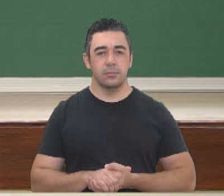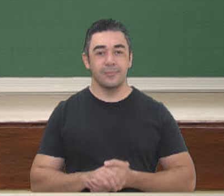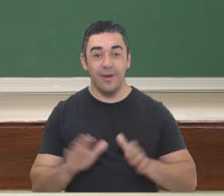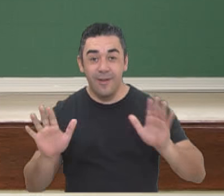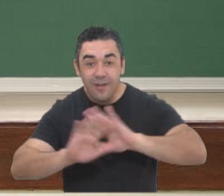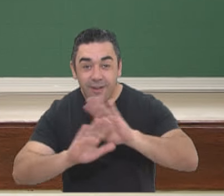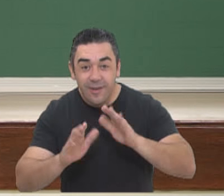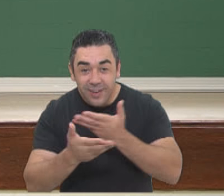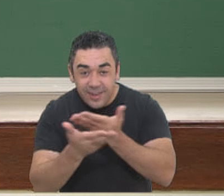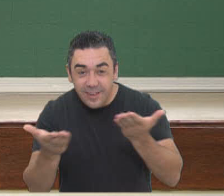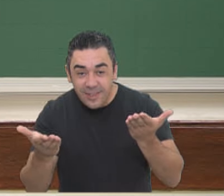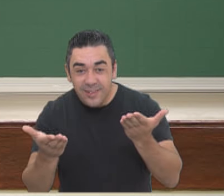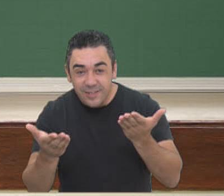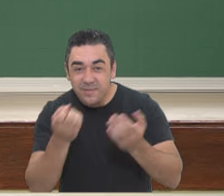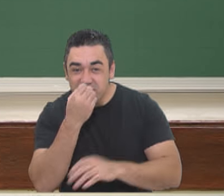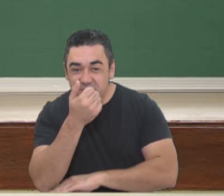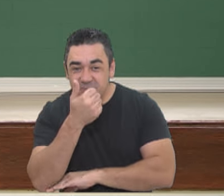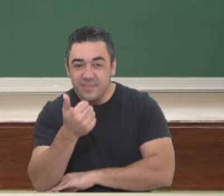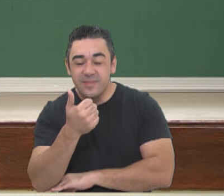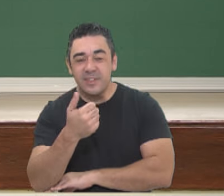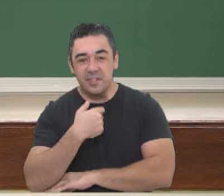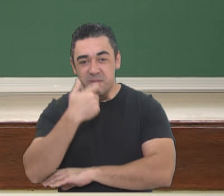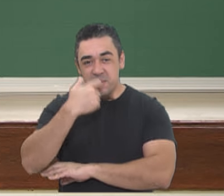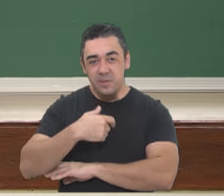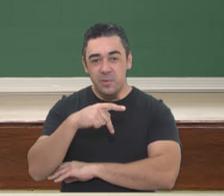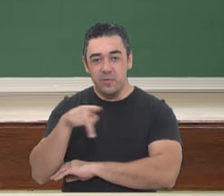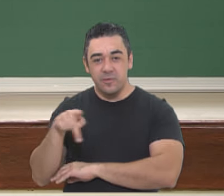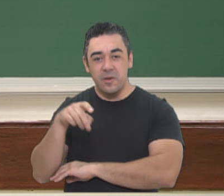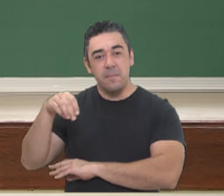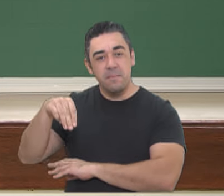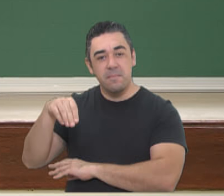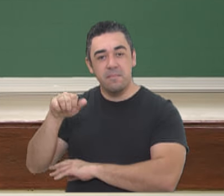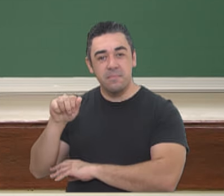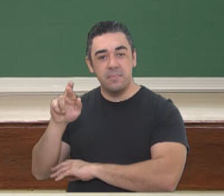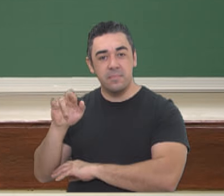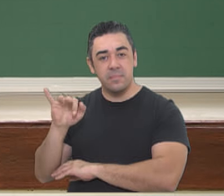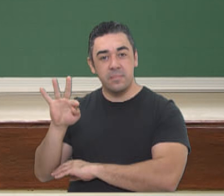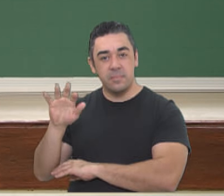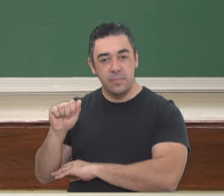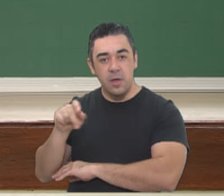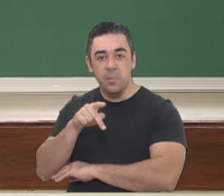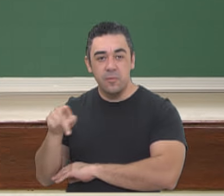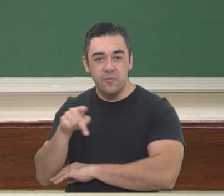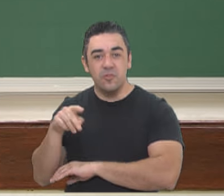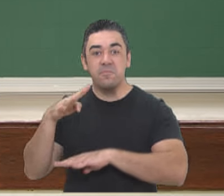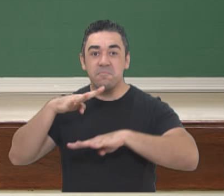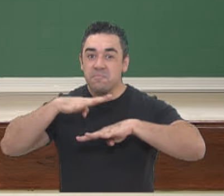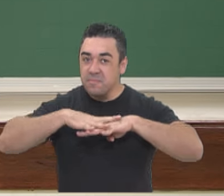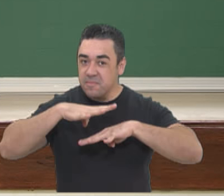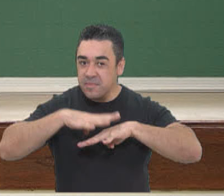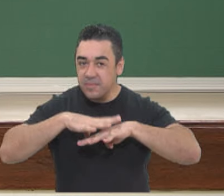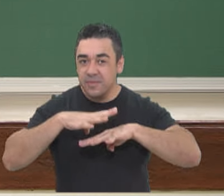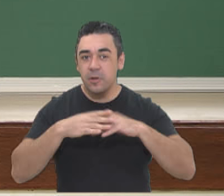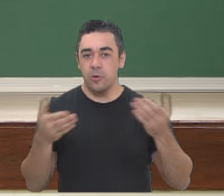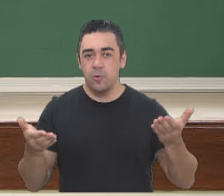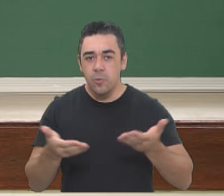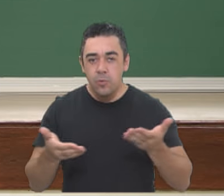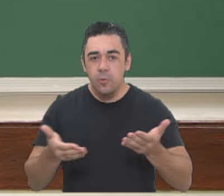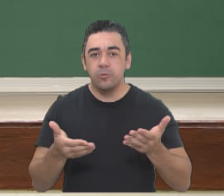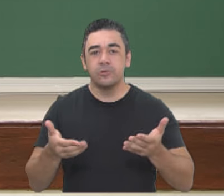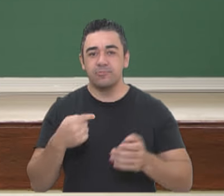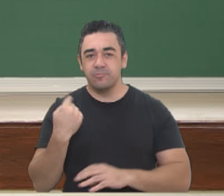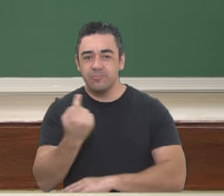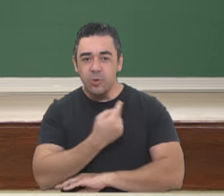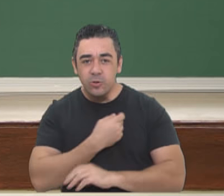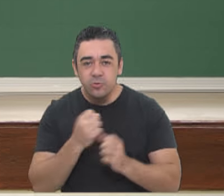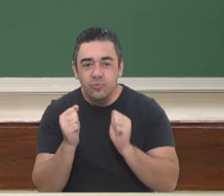Olá pessoal, tudo bem? Eu sou a professora Marita, professora de matemática da rede estadual, e hoje a gente está aqui reunido